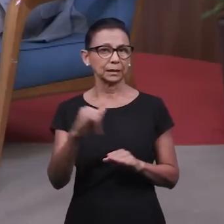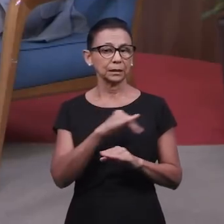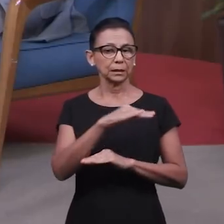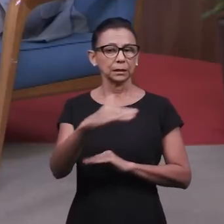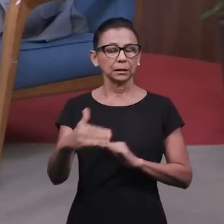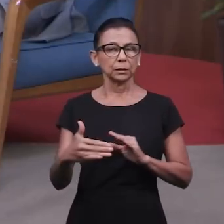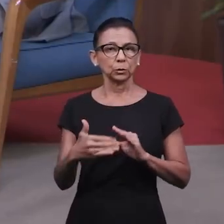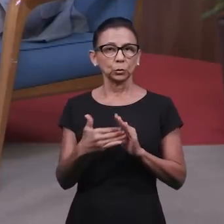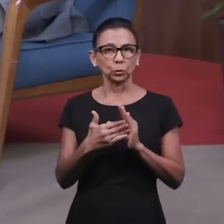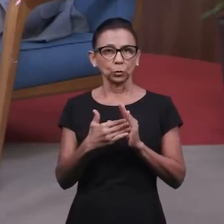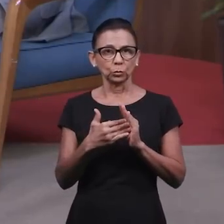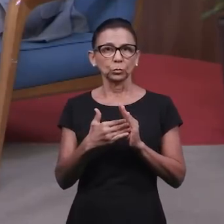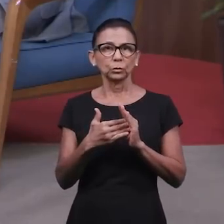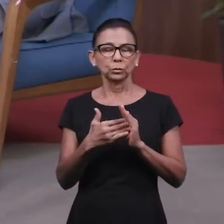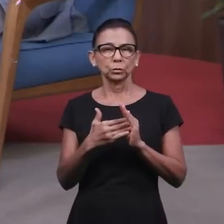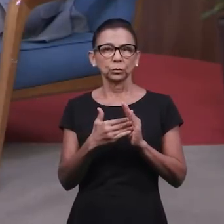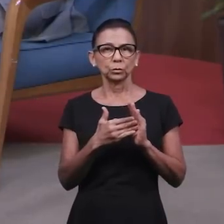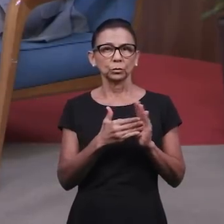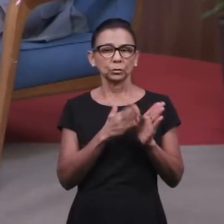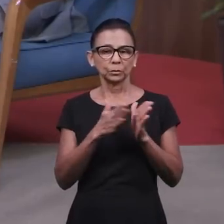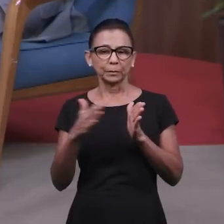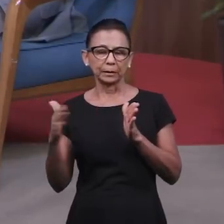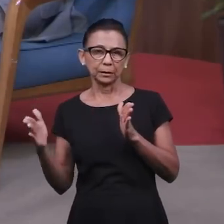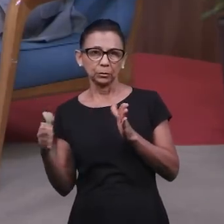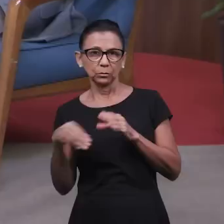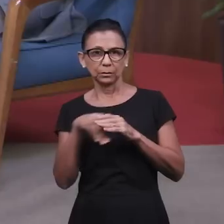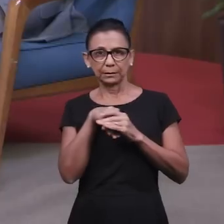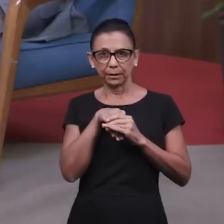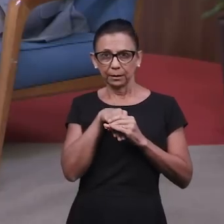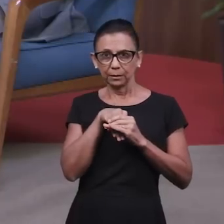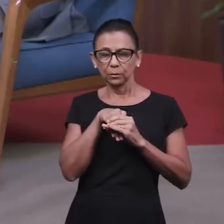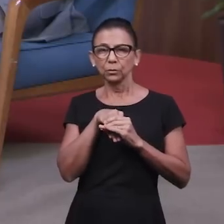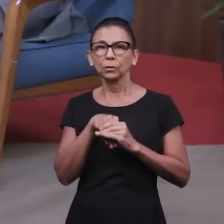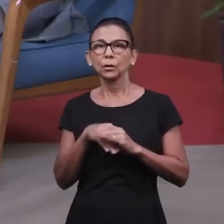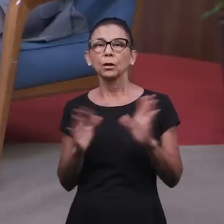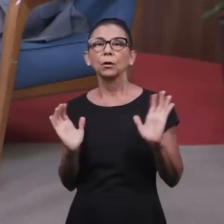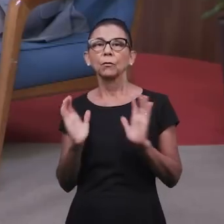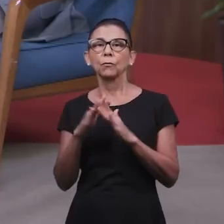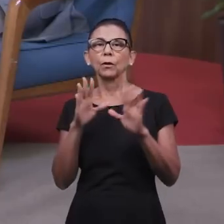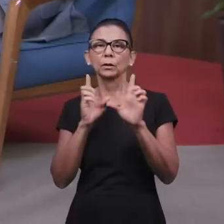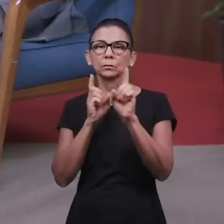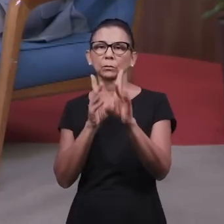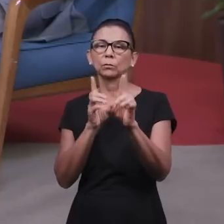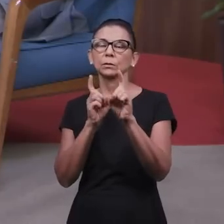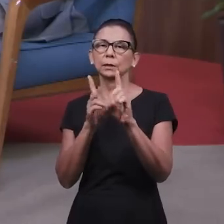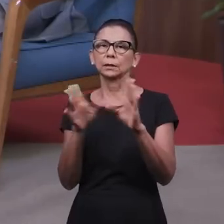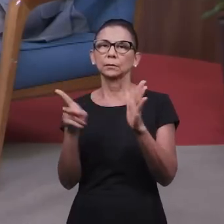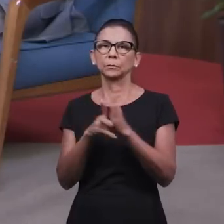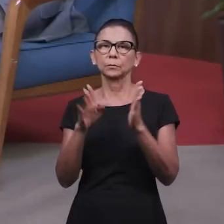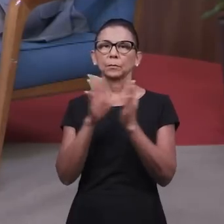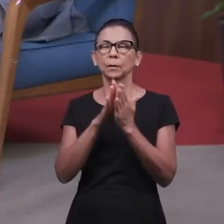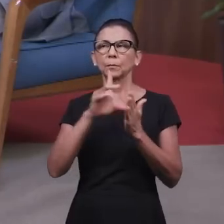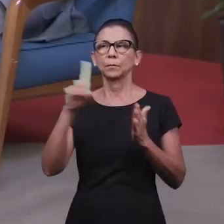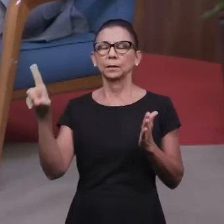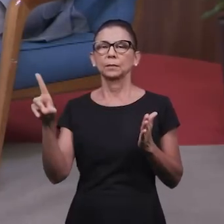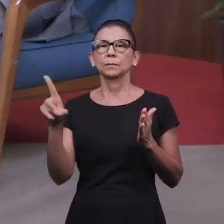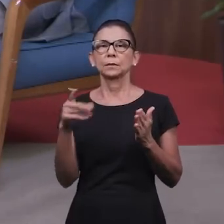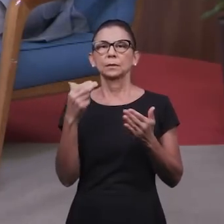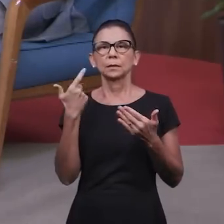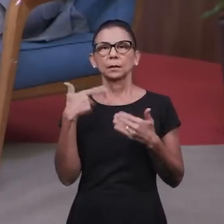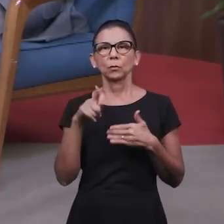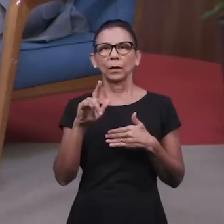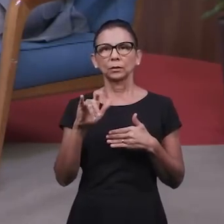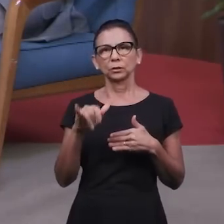os quadros do programa de hoje nós vamos abordar temas direcionados à doutrina bíblica com linguagens para todas